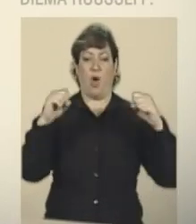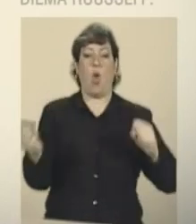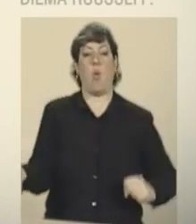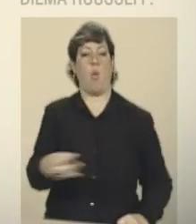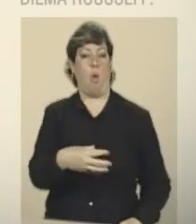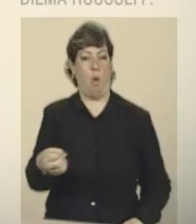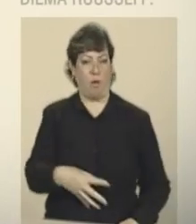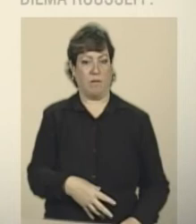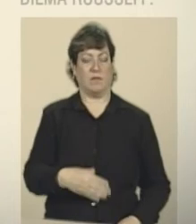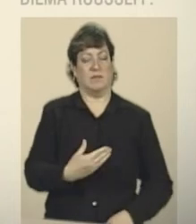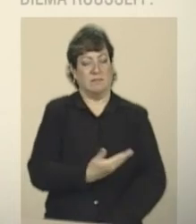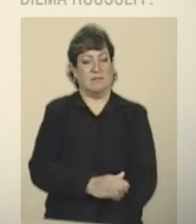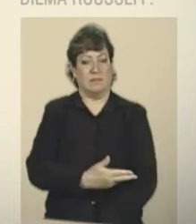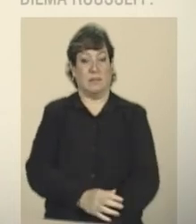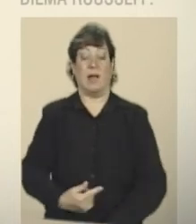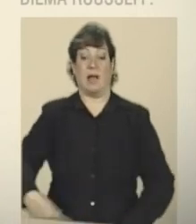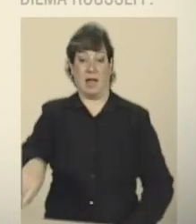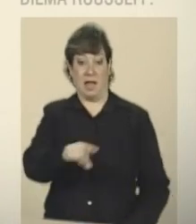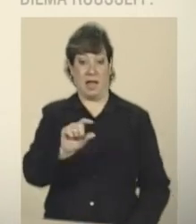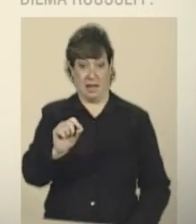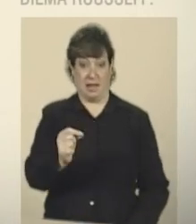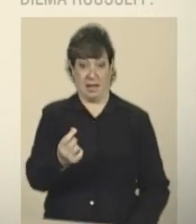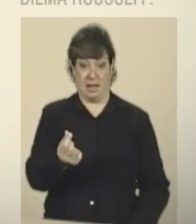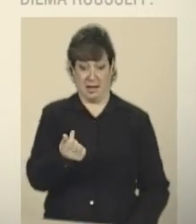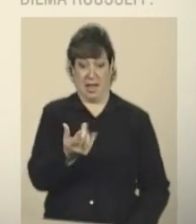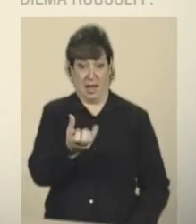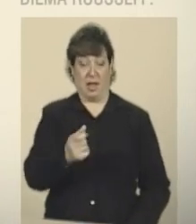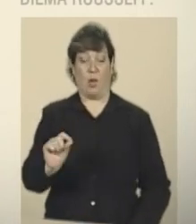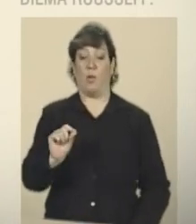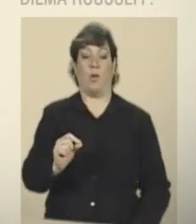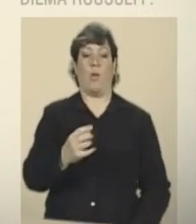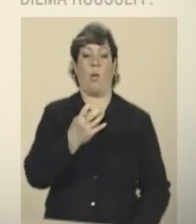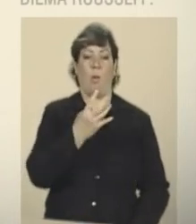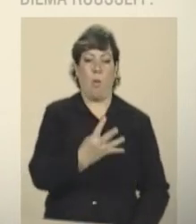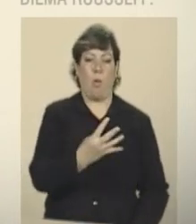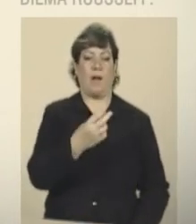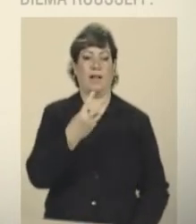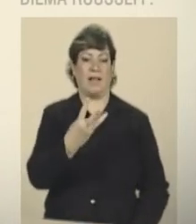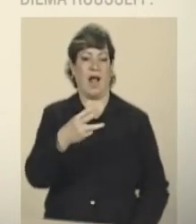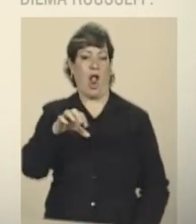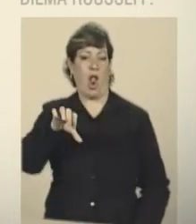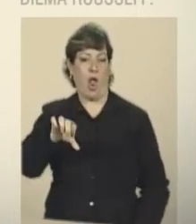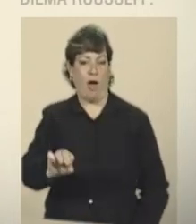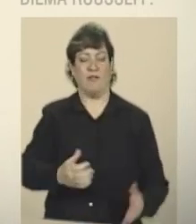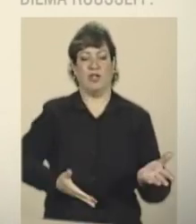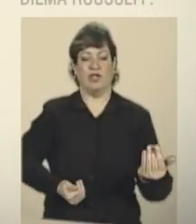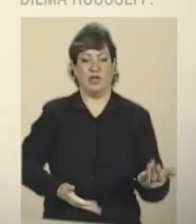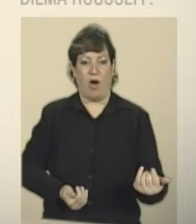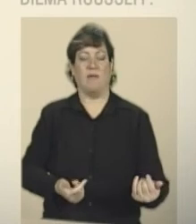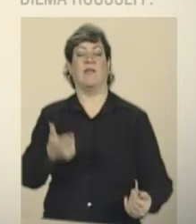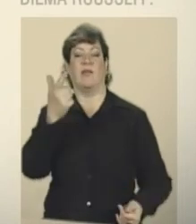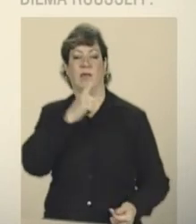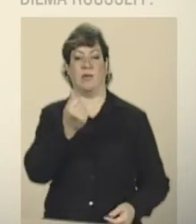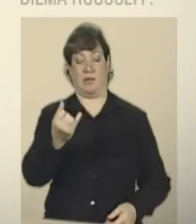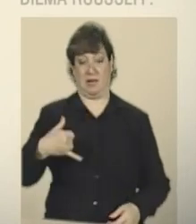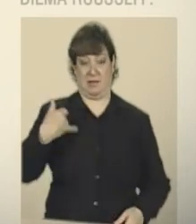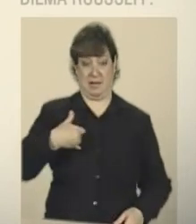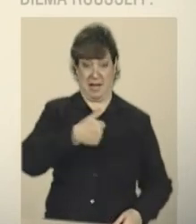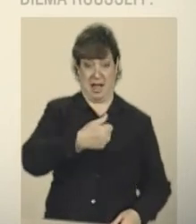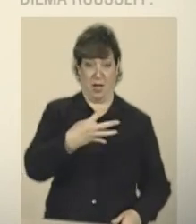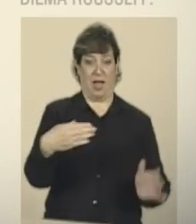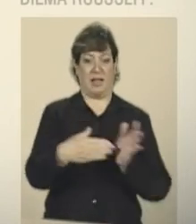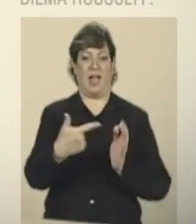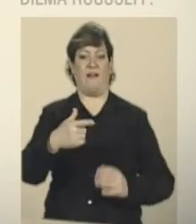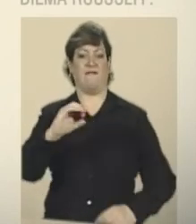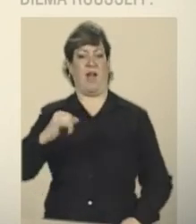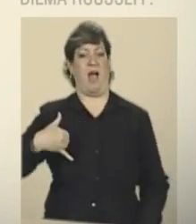formação serão beneficiados por você ter uma ideia 439 jovens atletas de 14 a 20